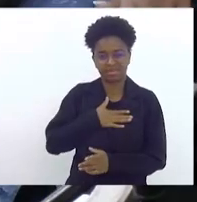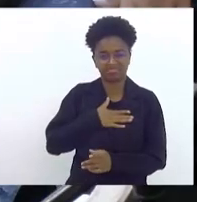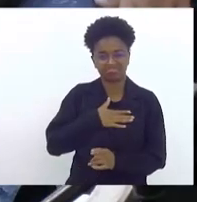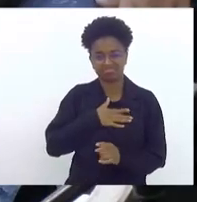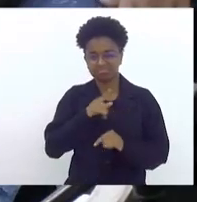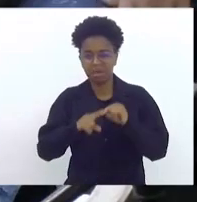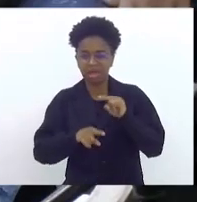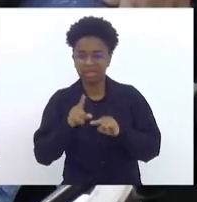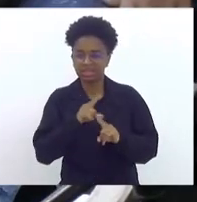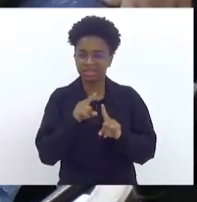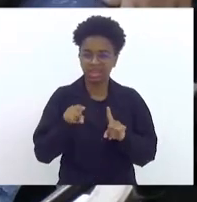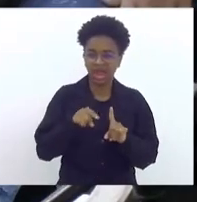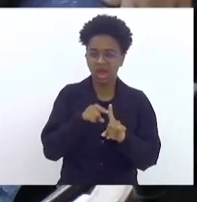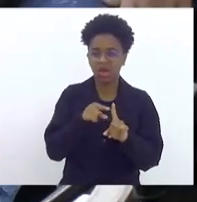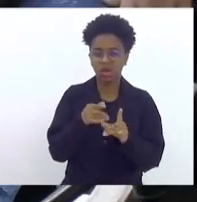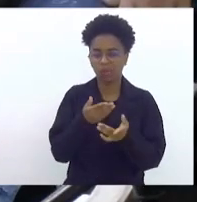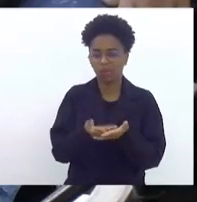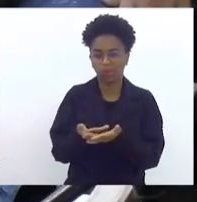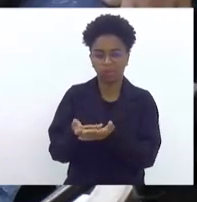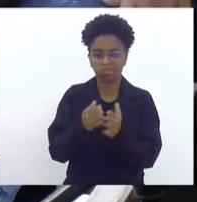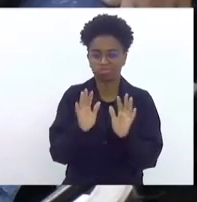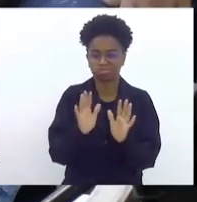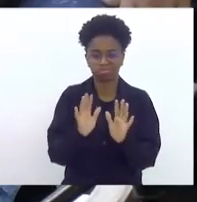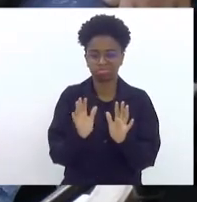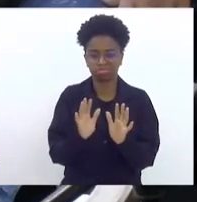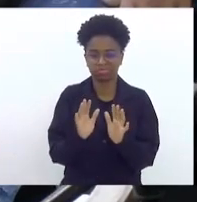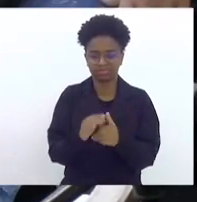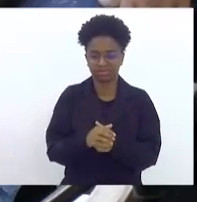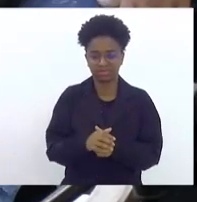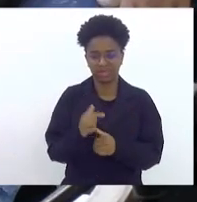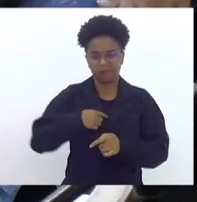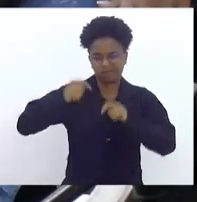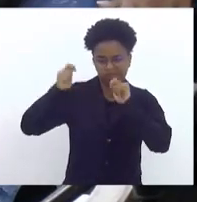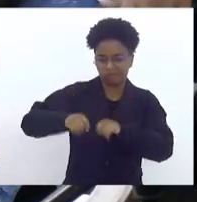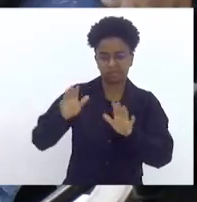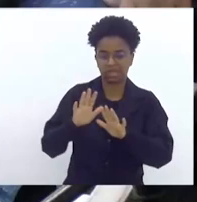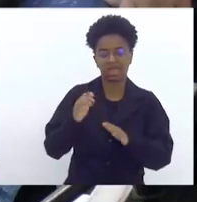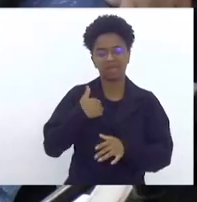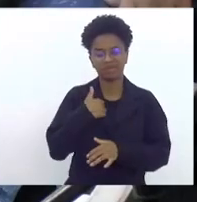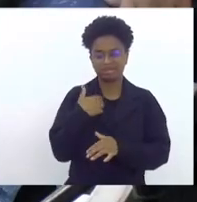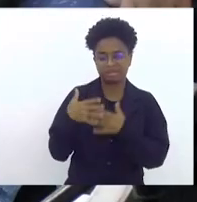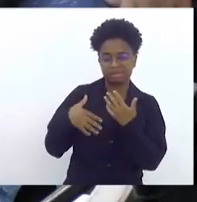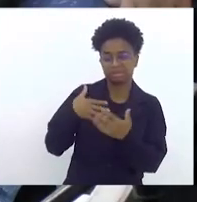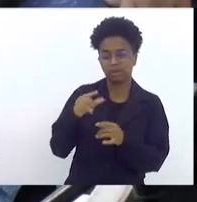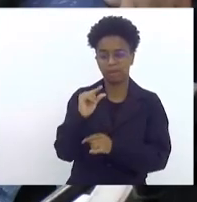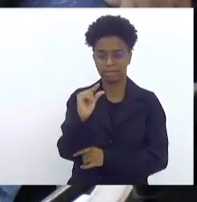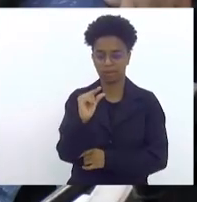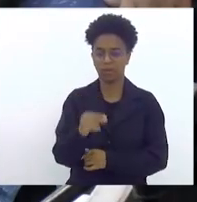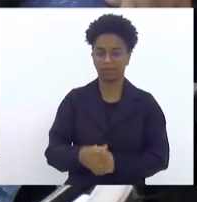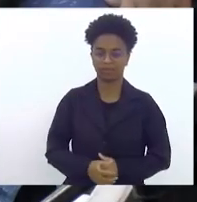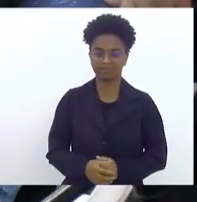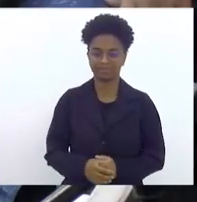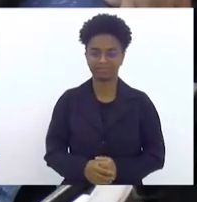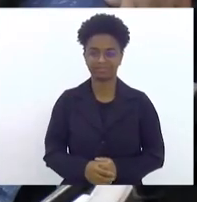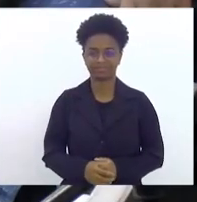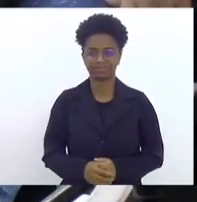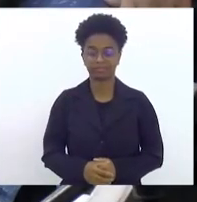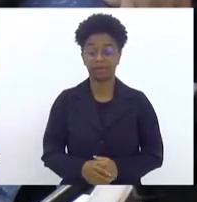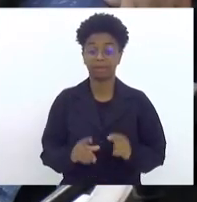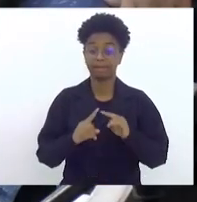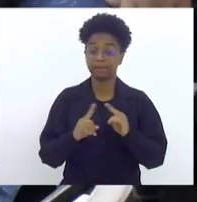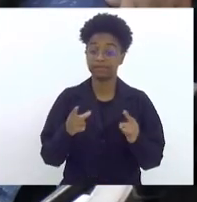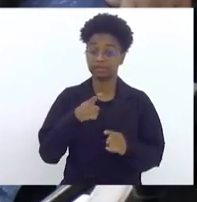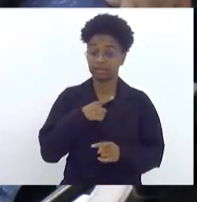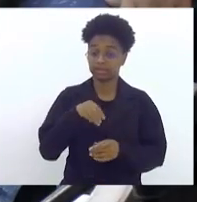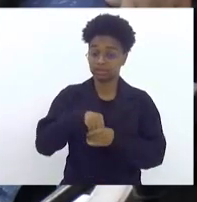ali de que eu tenho uma aptidão fico enrolada nessa nessa questão da quitação nós temos